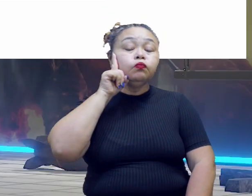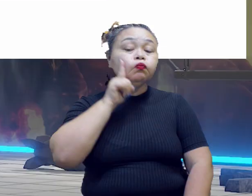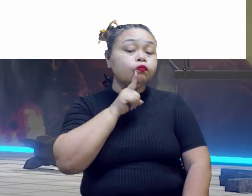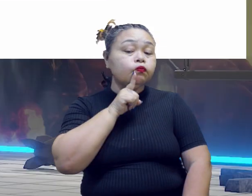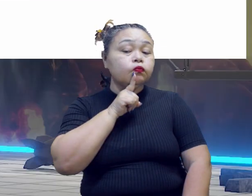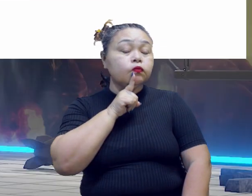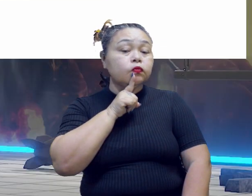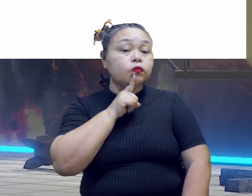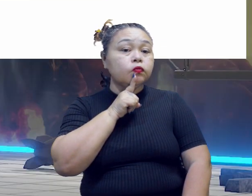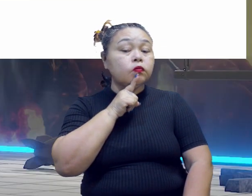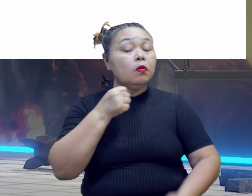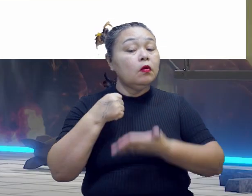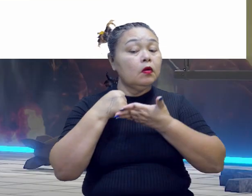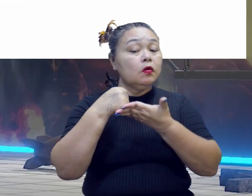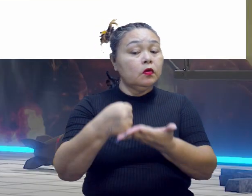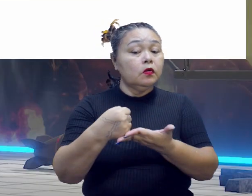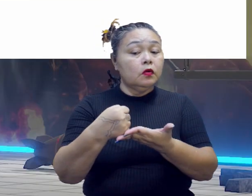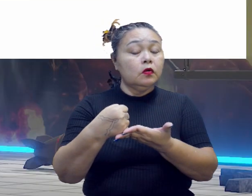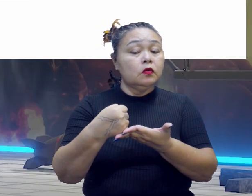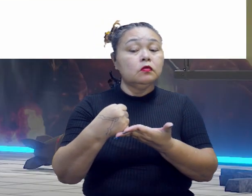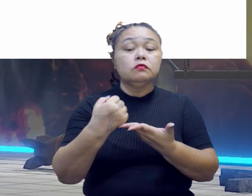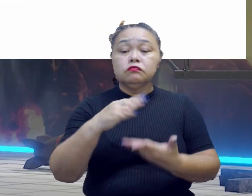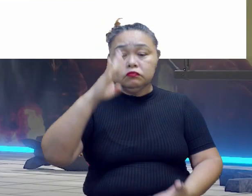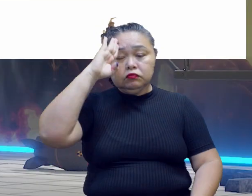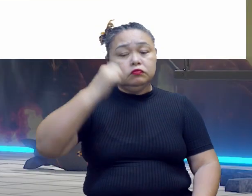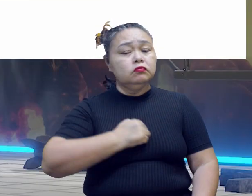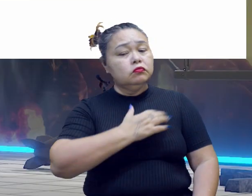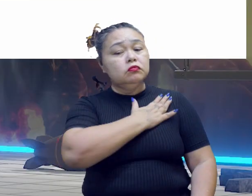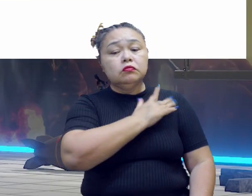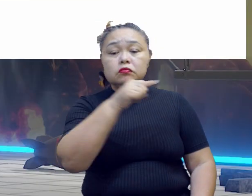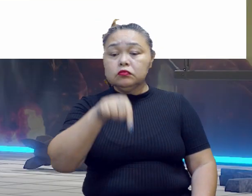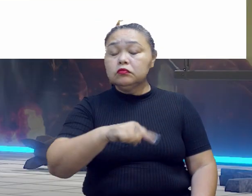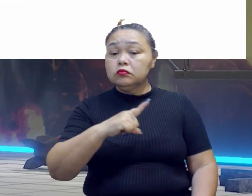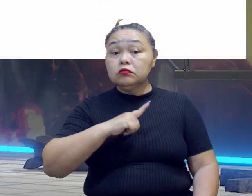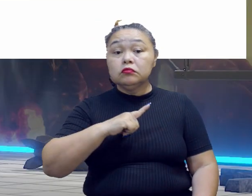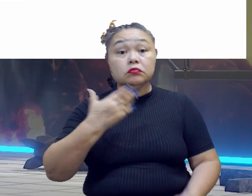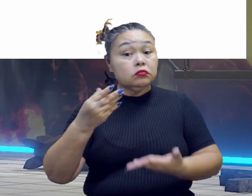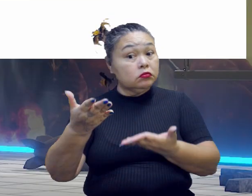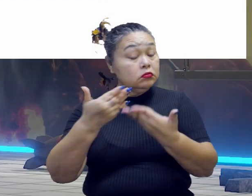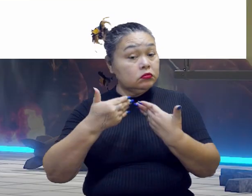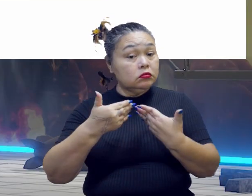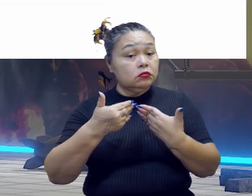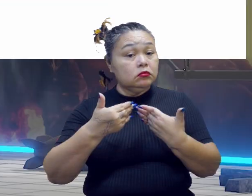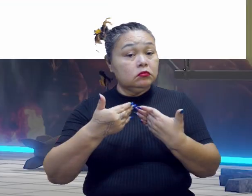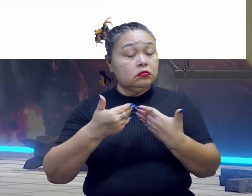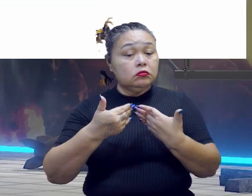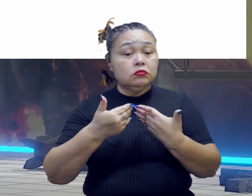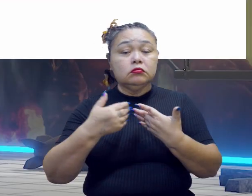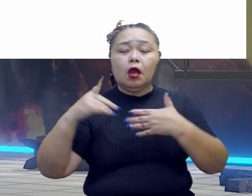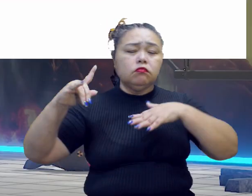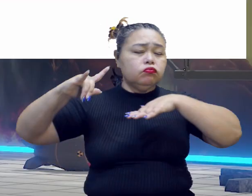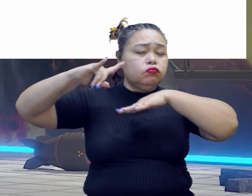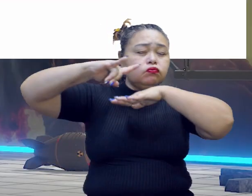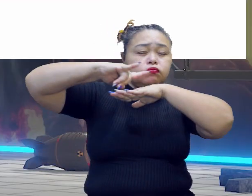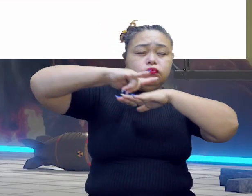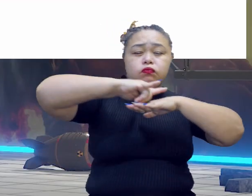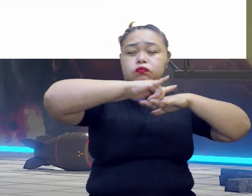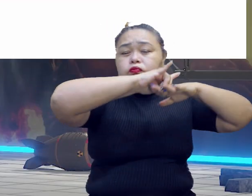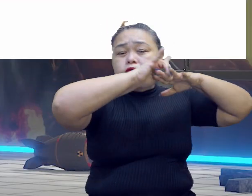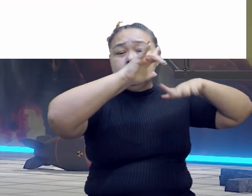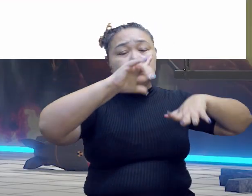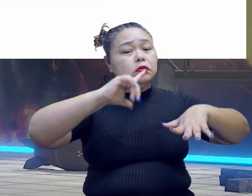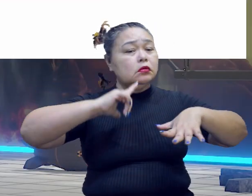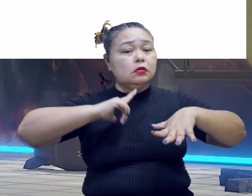norte-americano apoiou a ditadura militar do Brasil. Eles mandaram até porta-avião para cá,